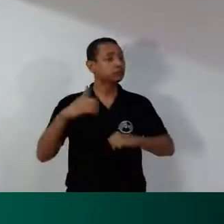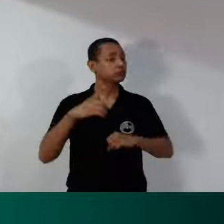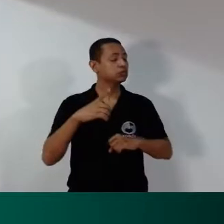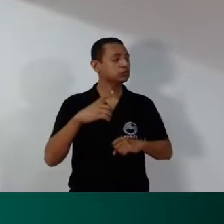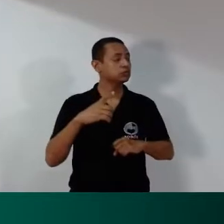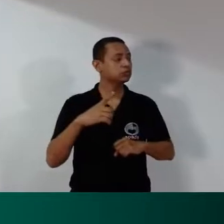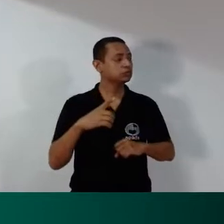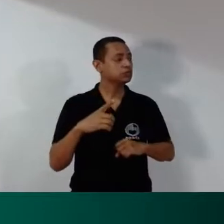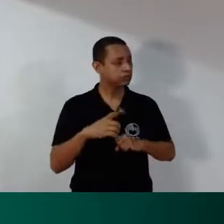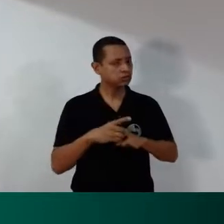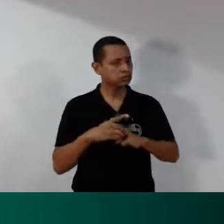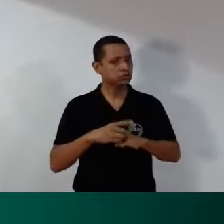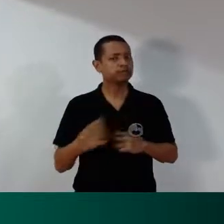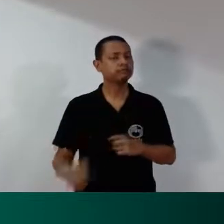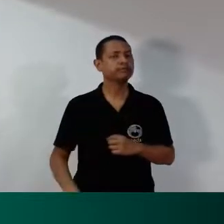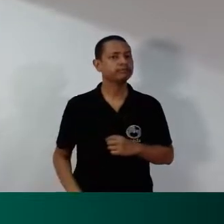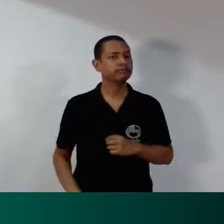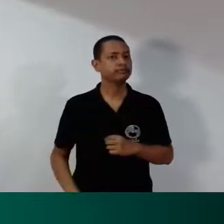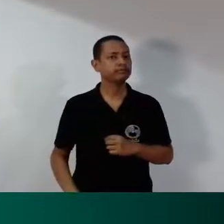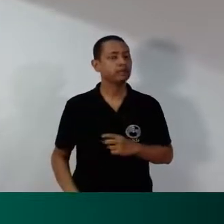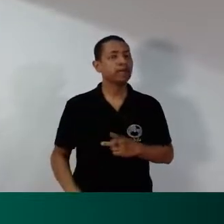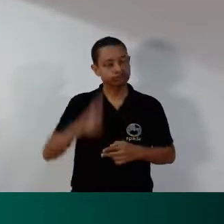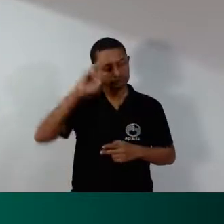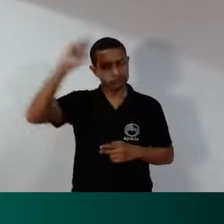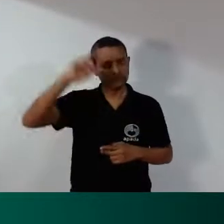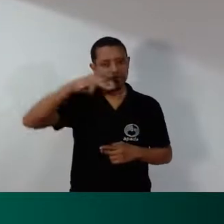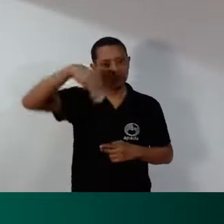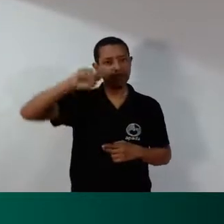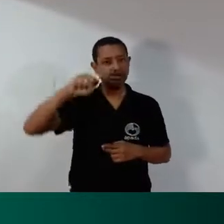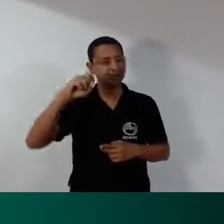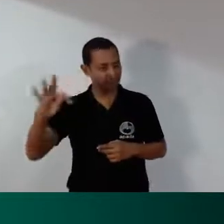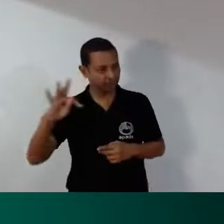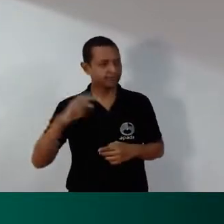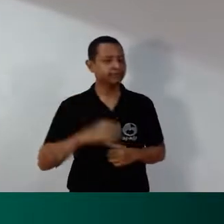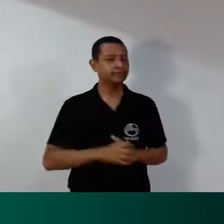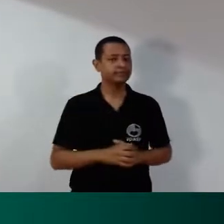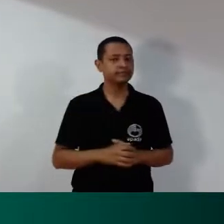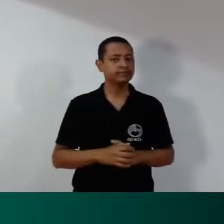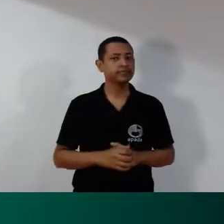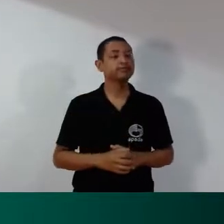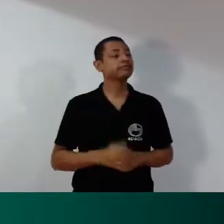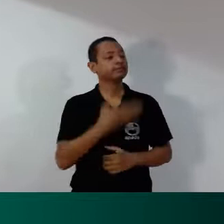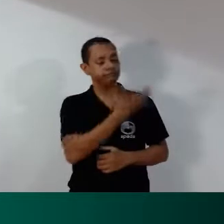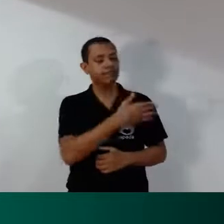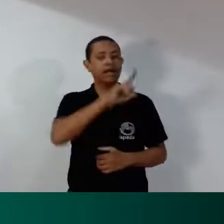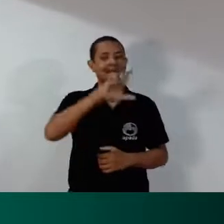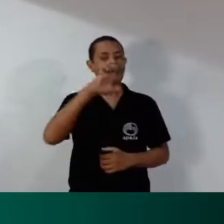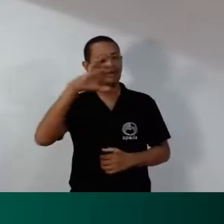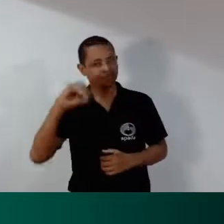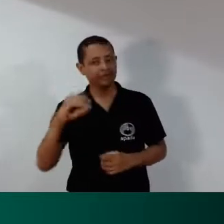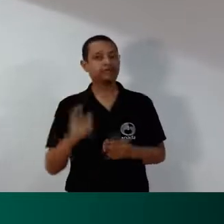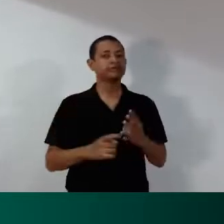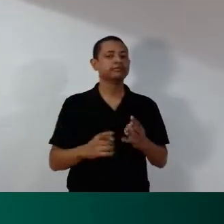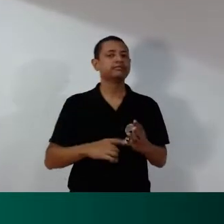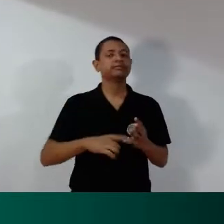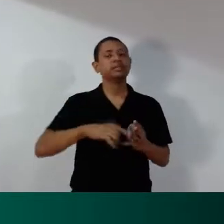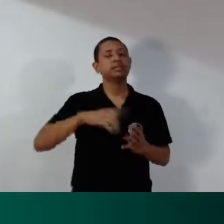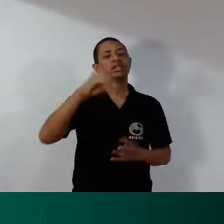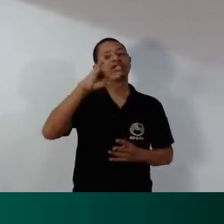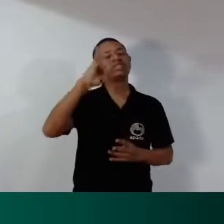um dirigente Nacional do mtst emite comigo com muito orgulho o Léo o Diego